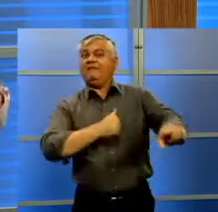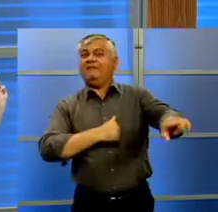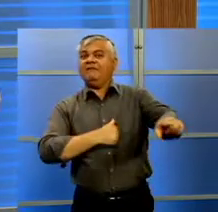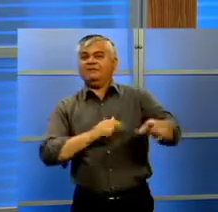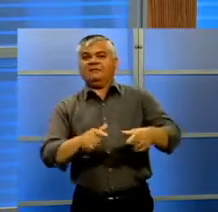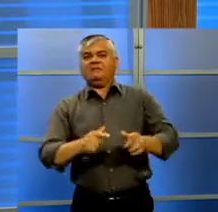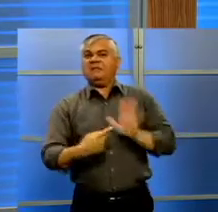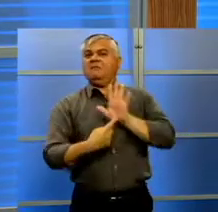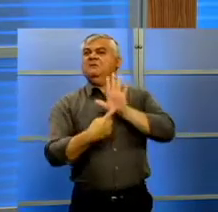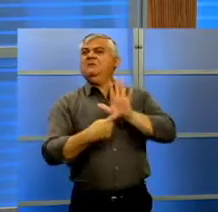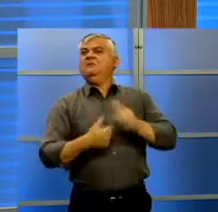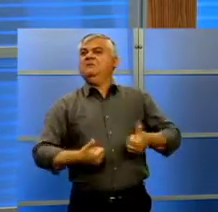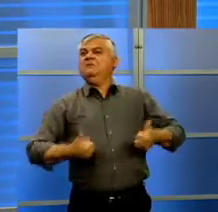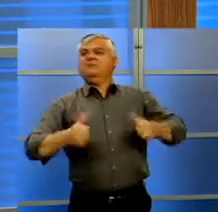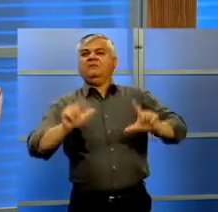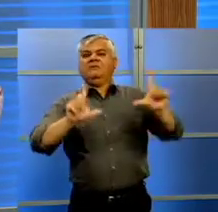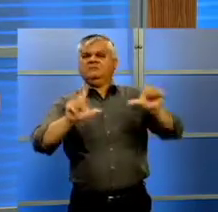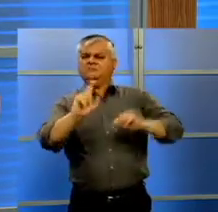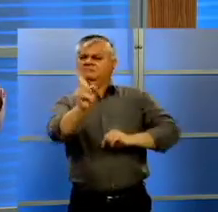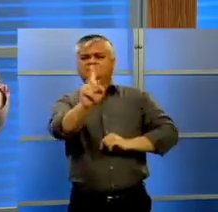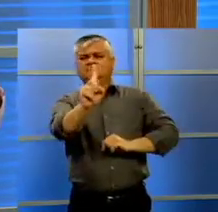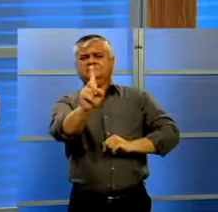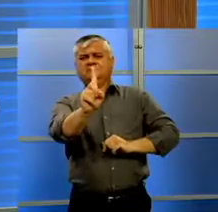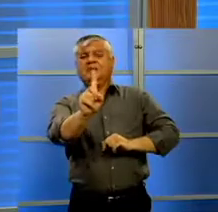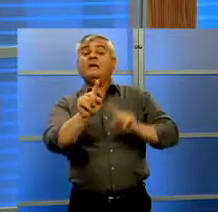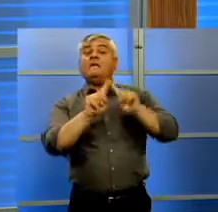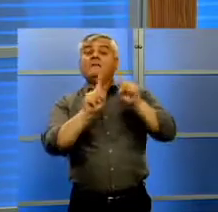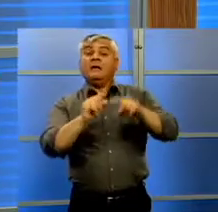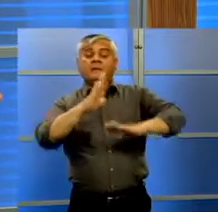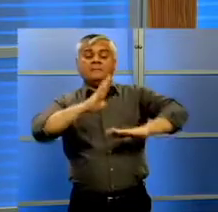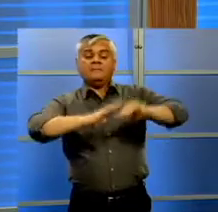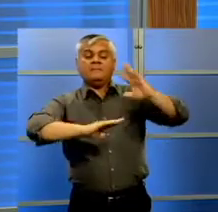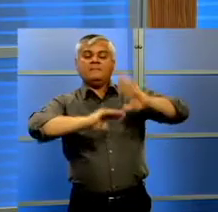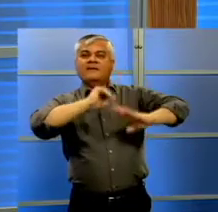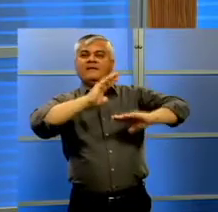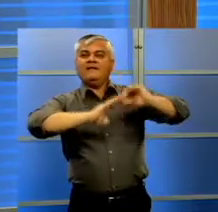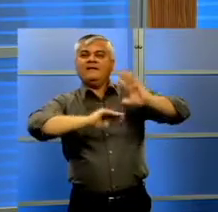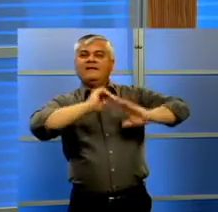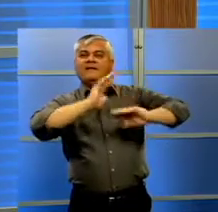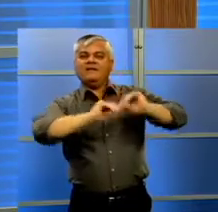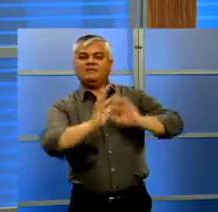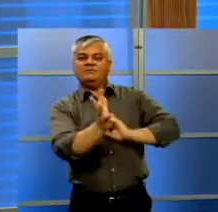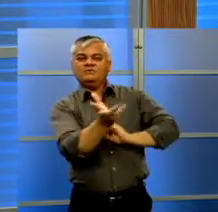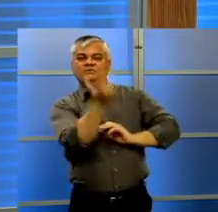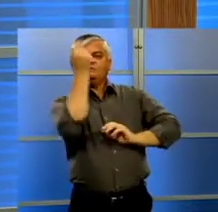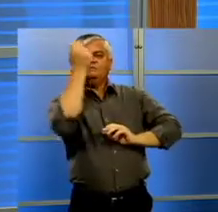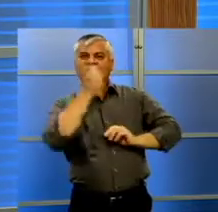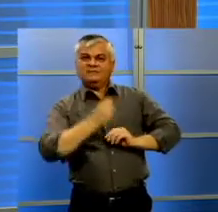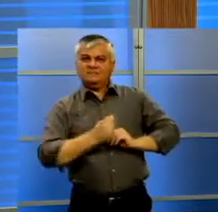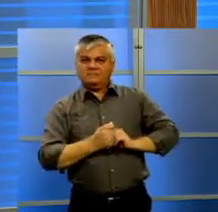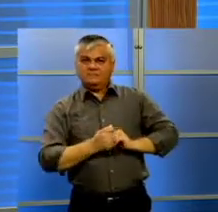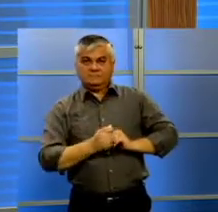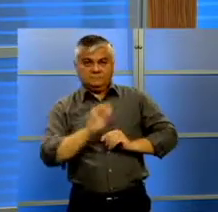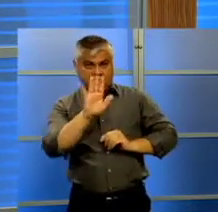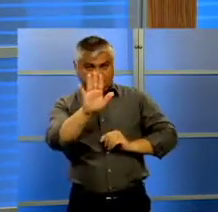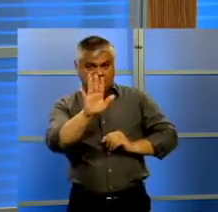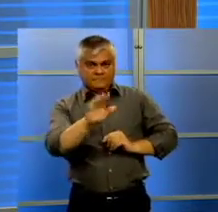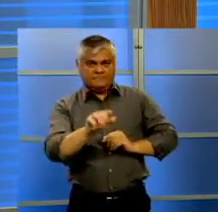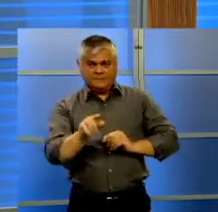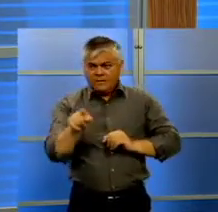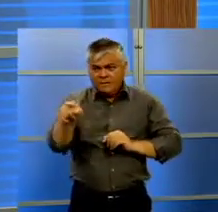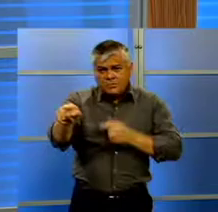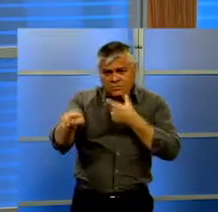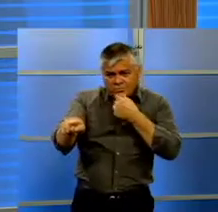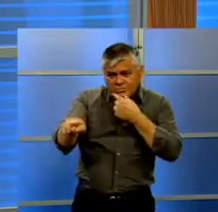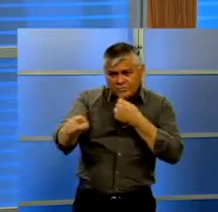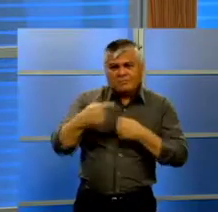que ela se destaca na mídia, mas que a habilidade é grande. Tanto que eles utilizam assim: aquele garoto